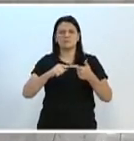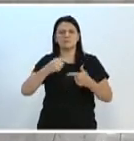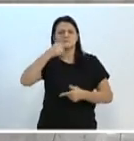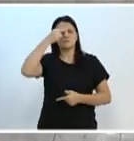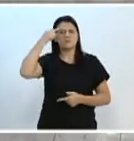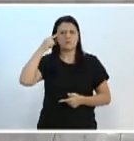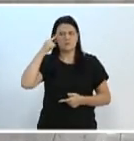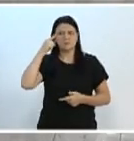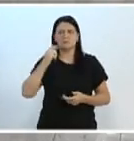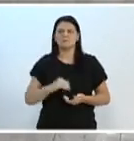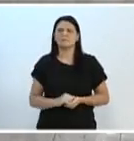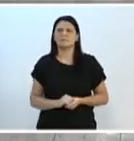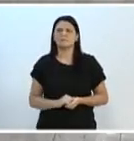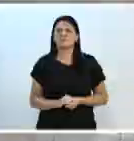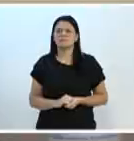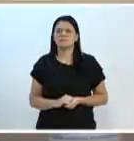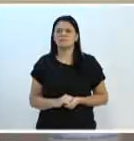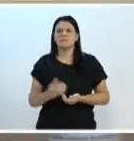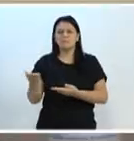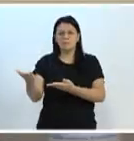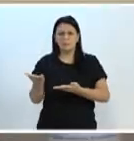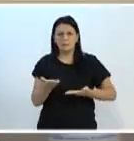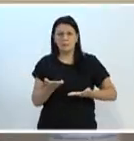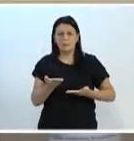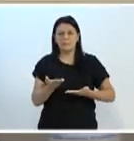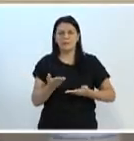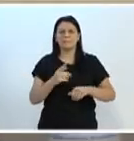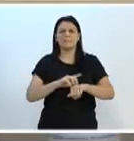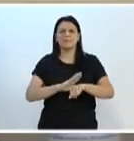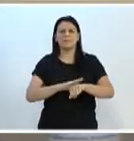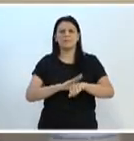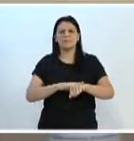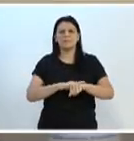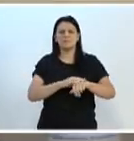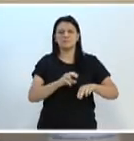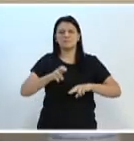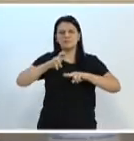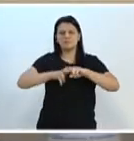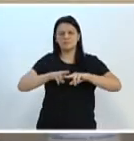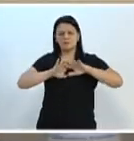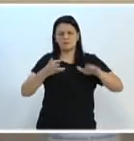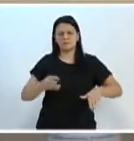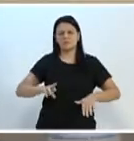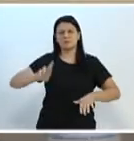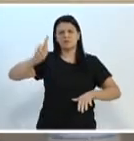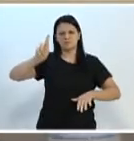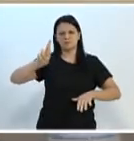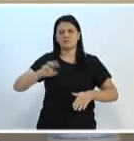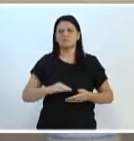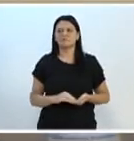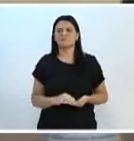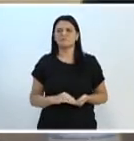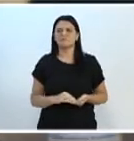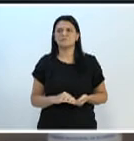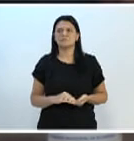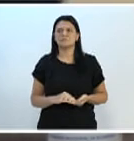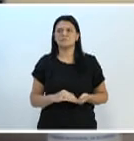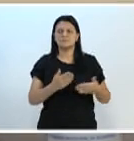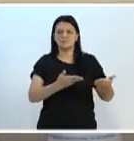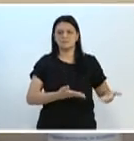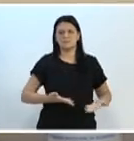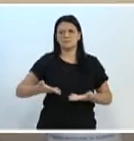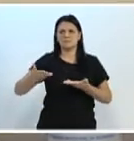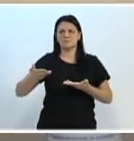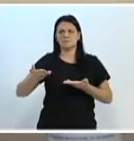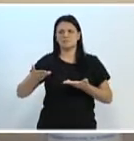Souza Uito. Convido nesse instante os eleitos para tomarem os seus lugares à mesa diretora. e passo os trabalhos